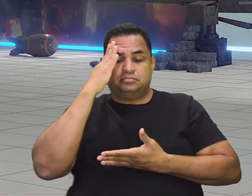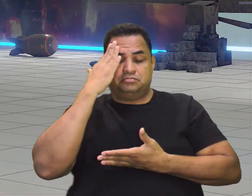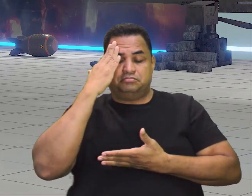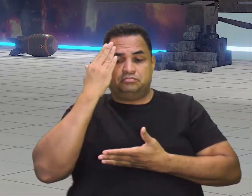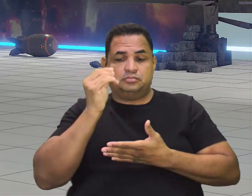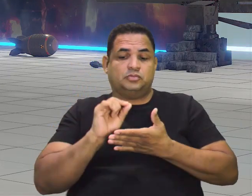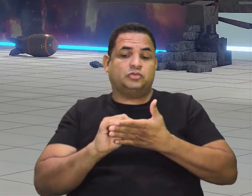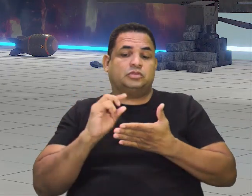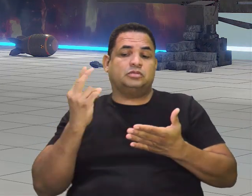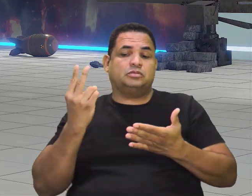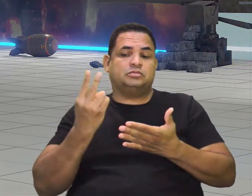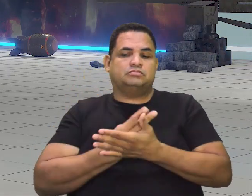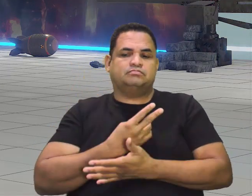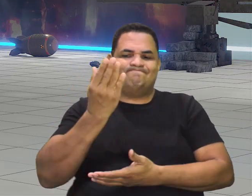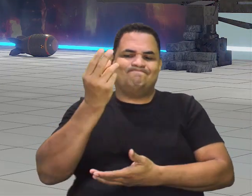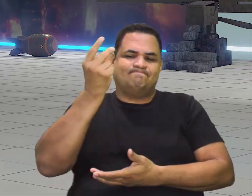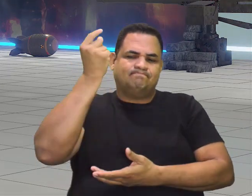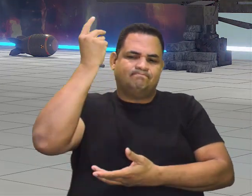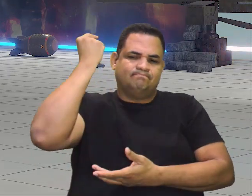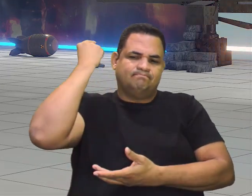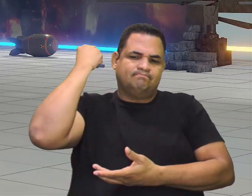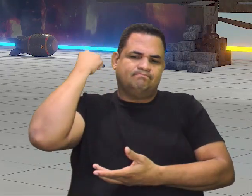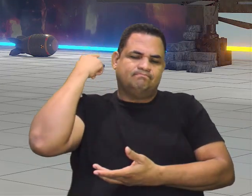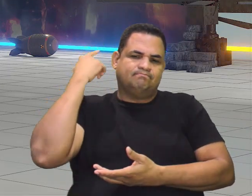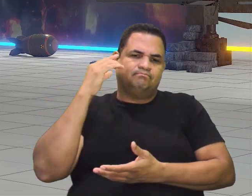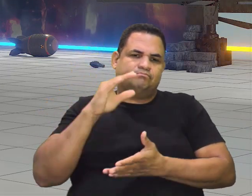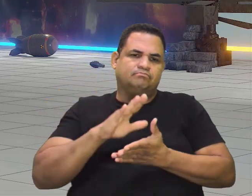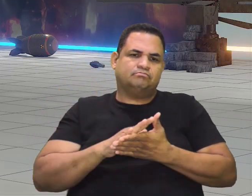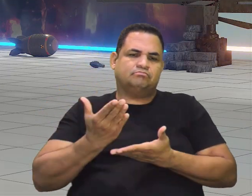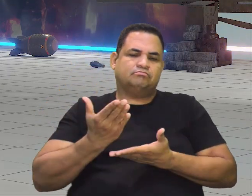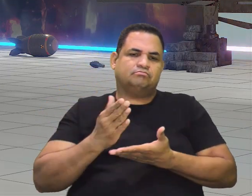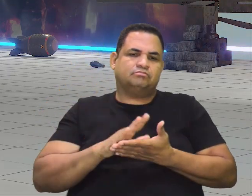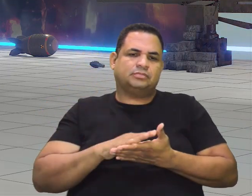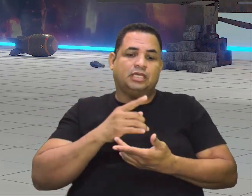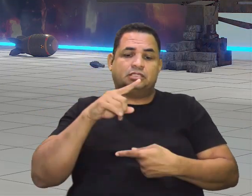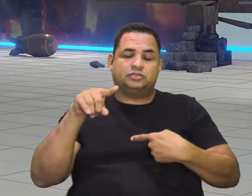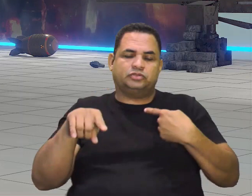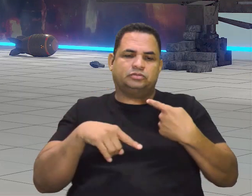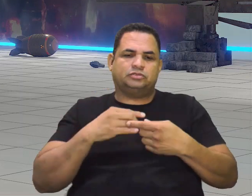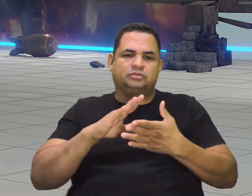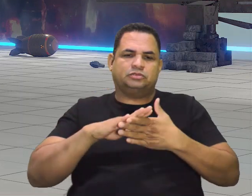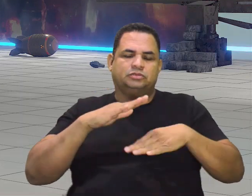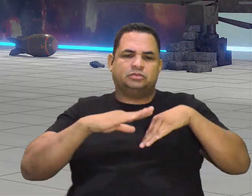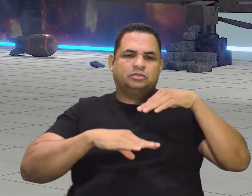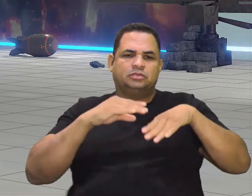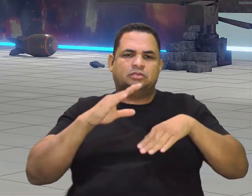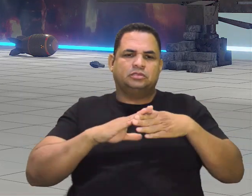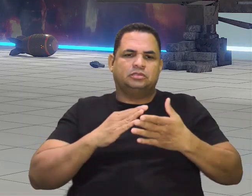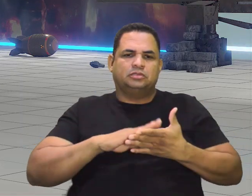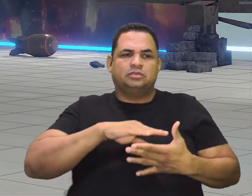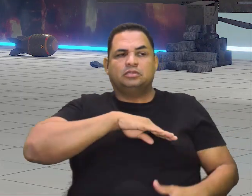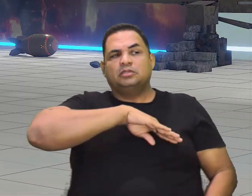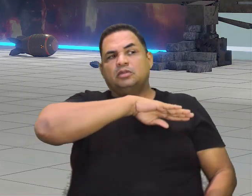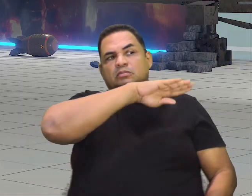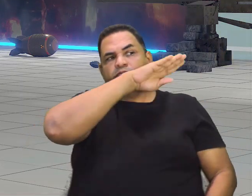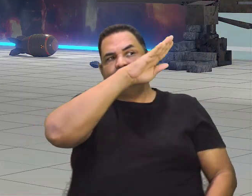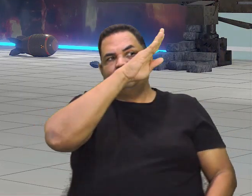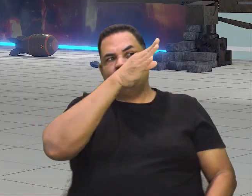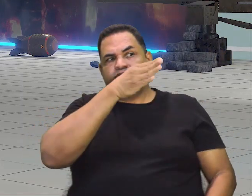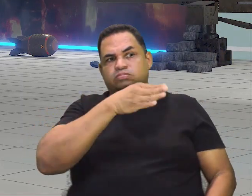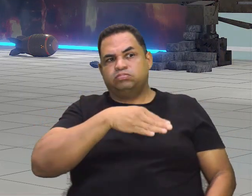entender o que aconteceu no passado. É aí o papel do historiador. Uma montanha, a gente olha uma montanha